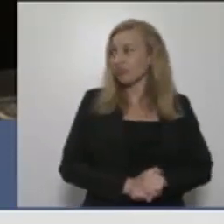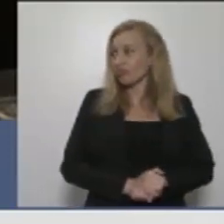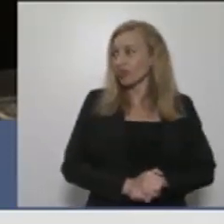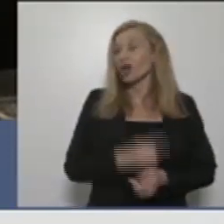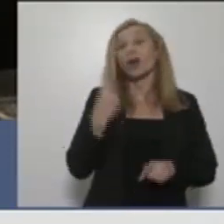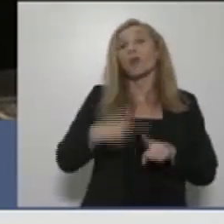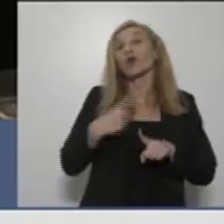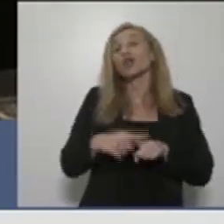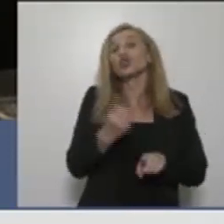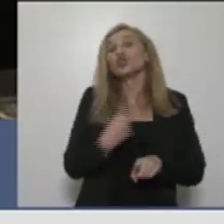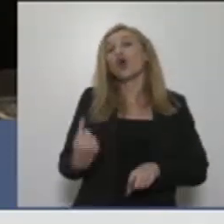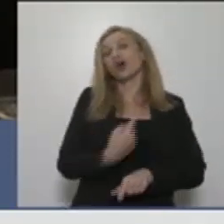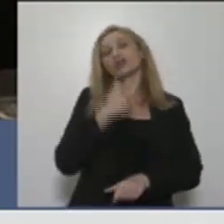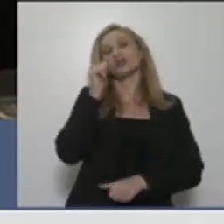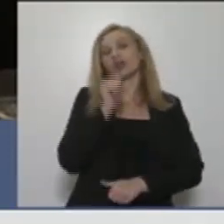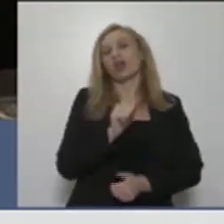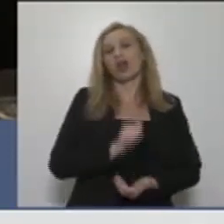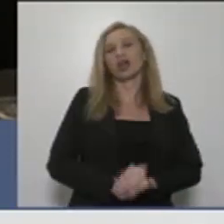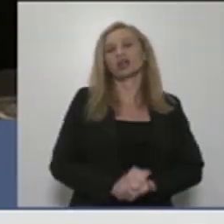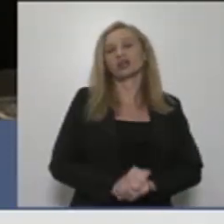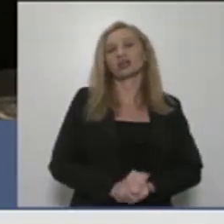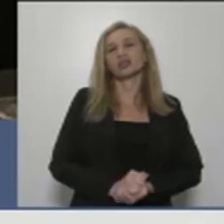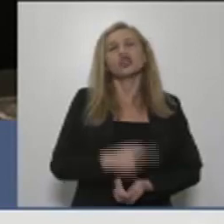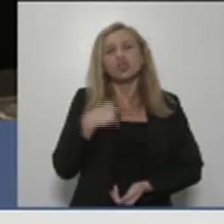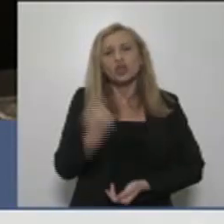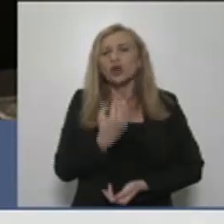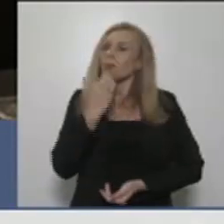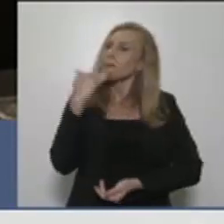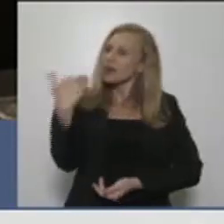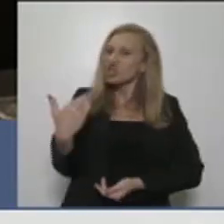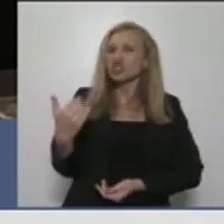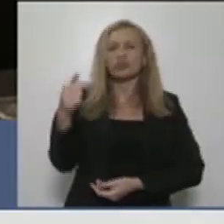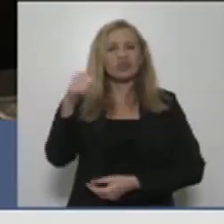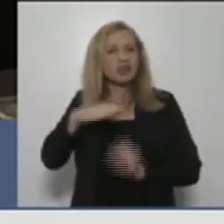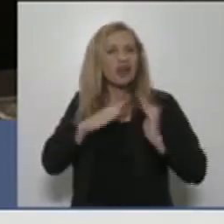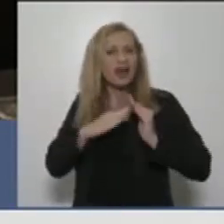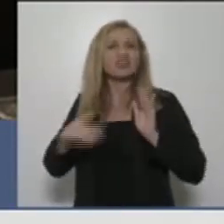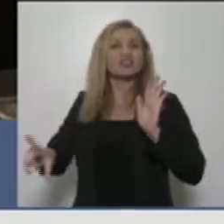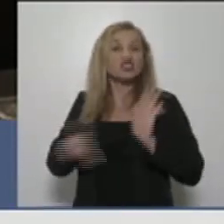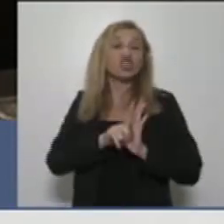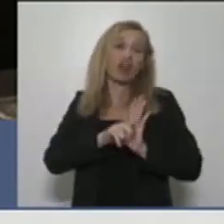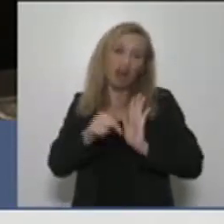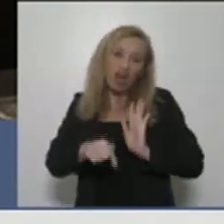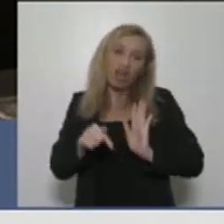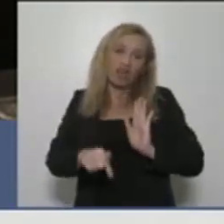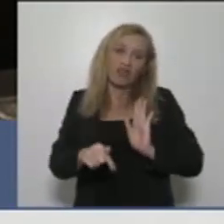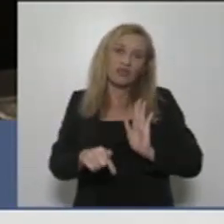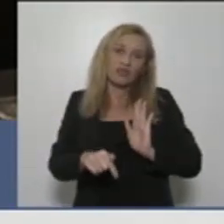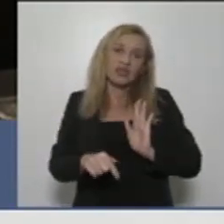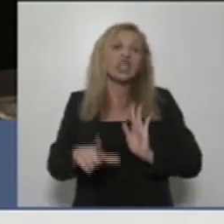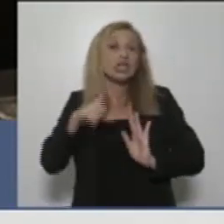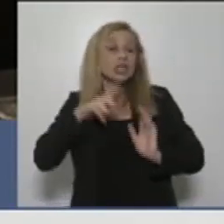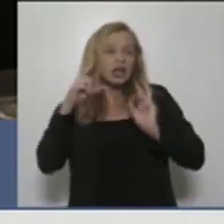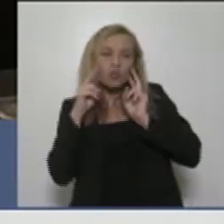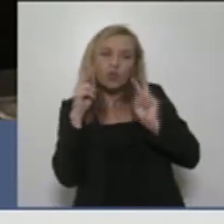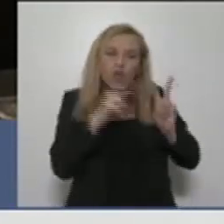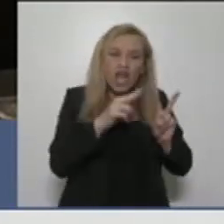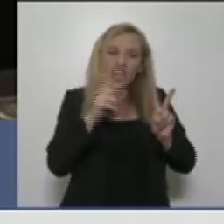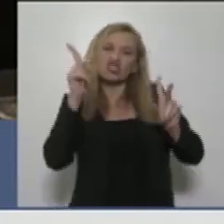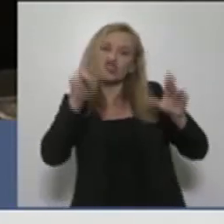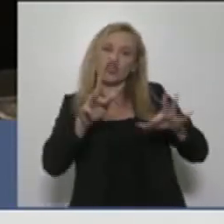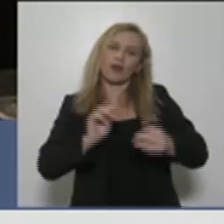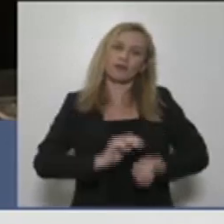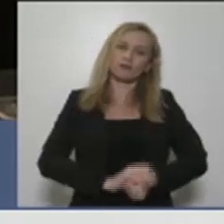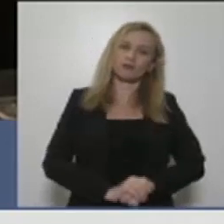Porque nós, mulheres, estamos pedindo a essa Casa de Leis que tenham um olhar